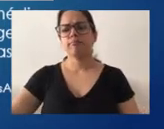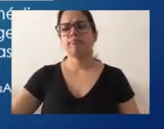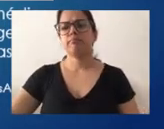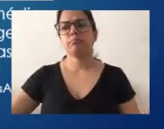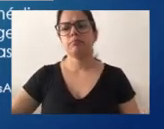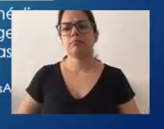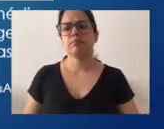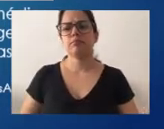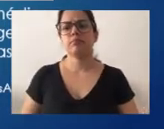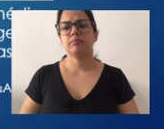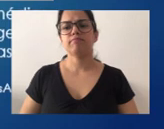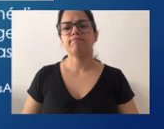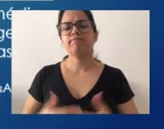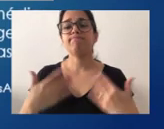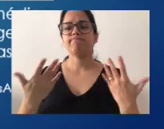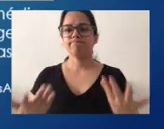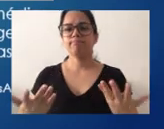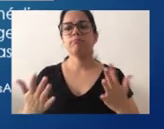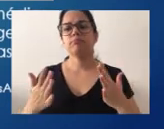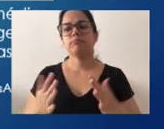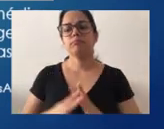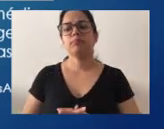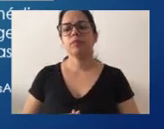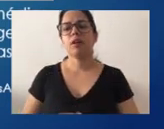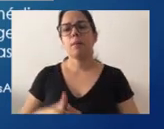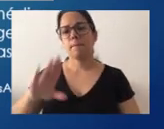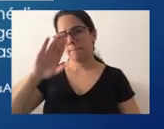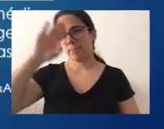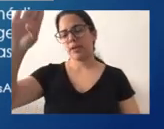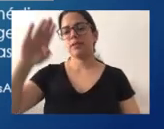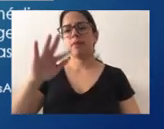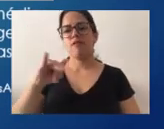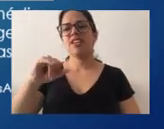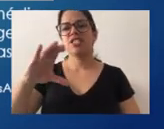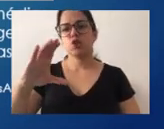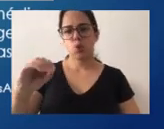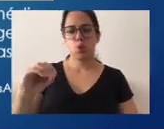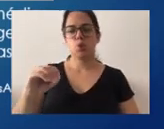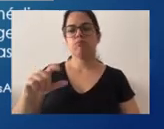agentes, mas, né, os agentes físicos, eles têm ali um destaque.